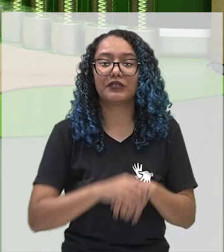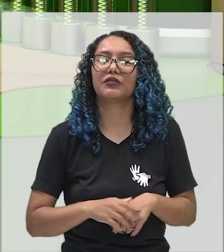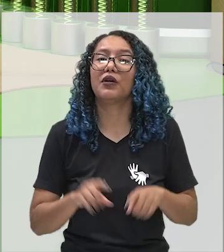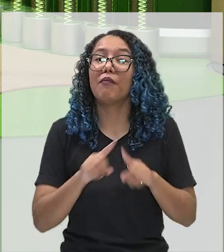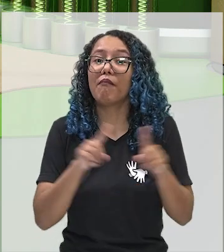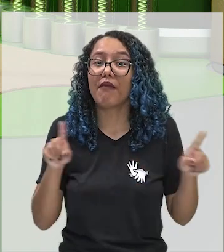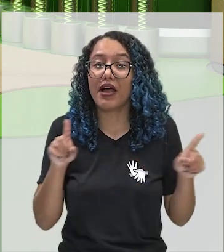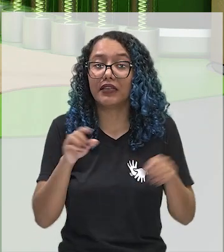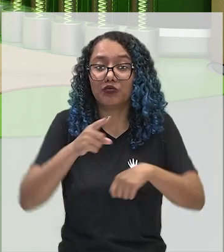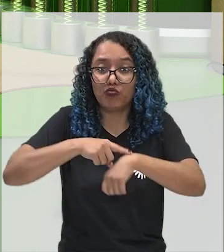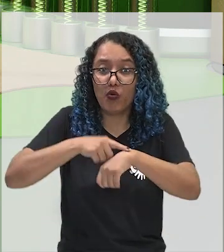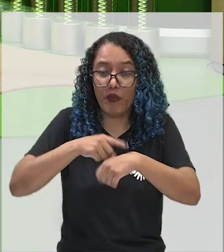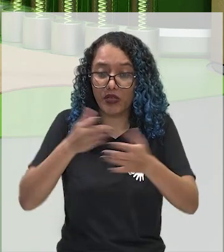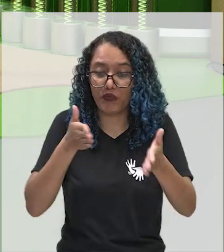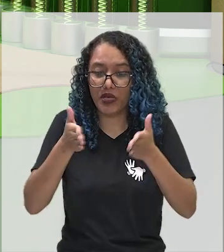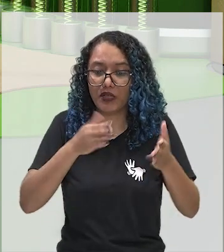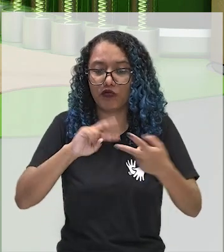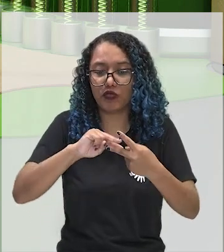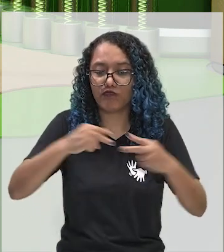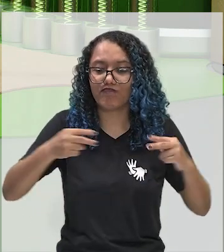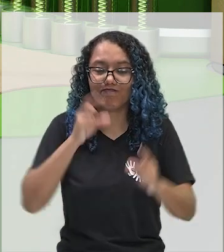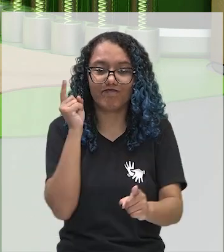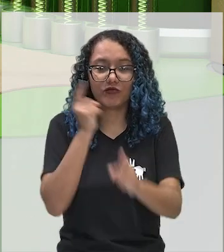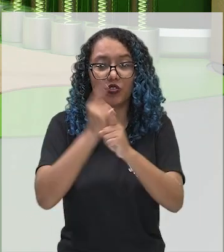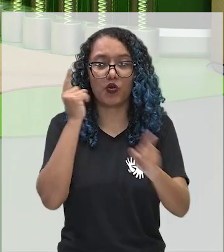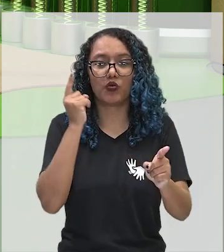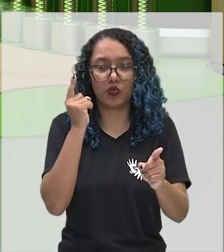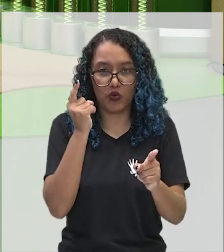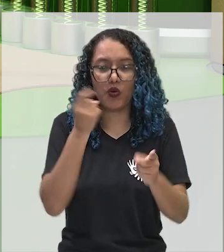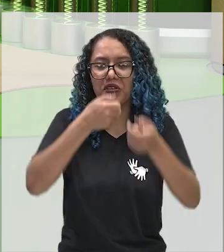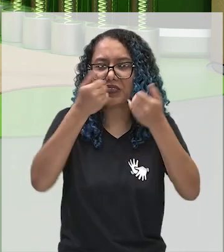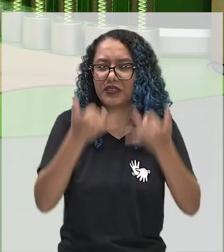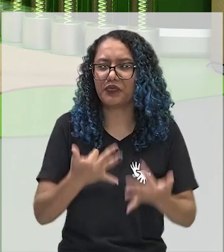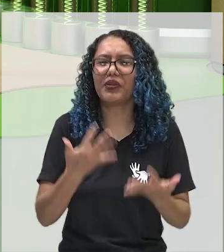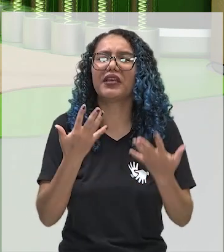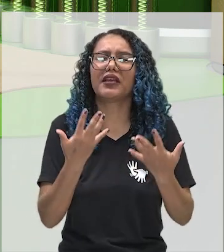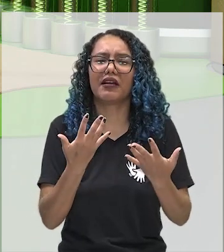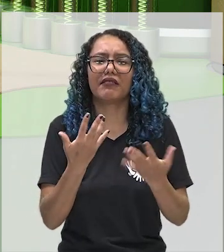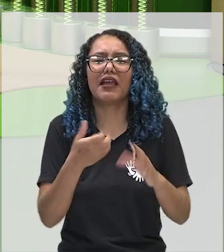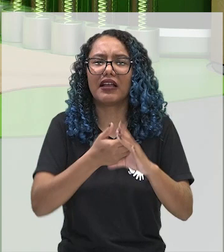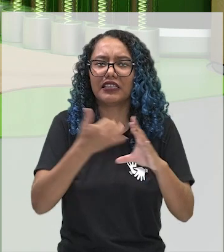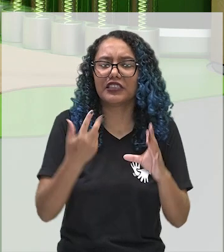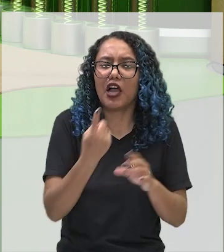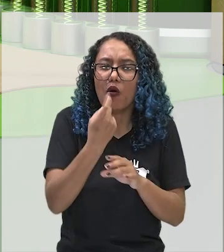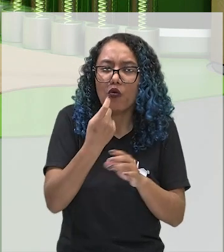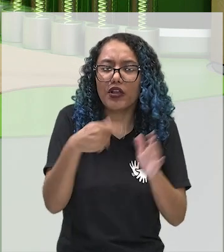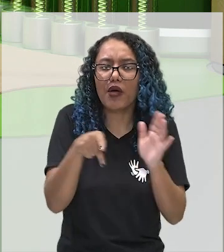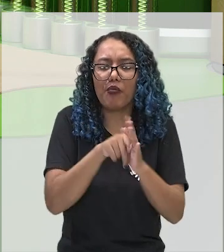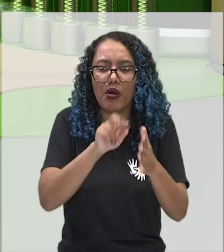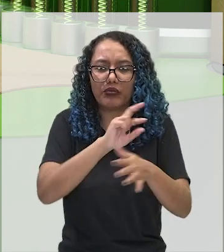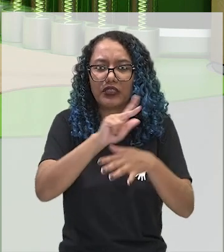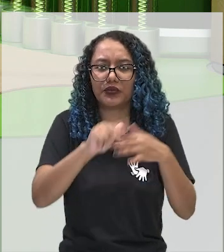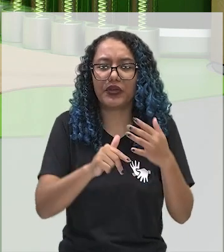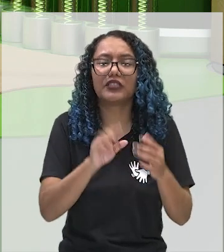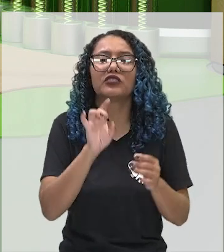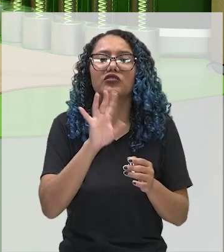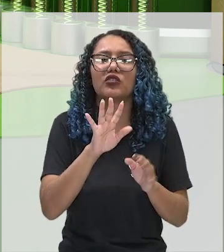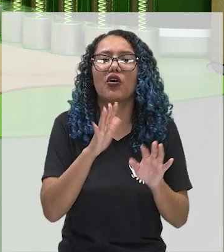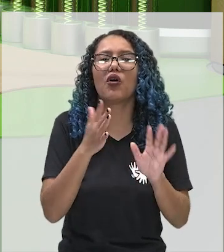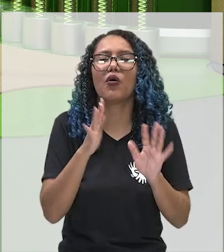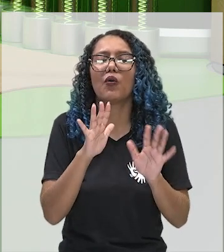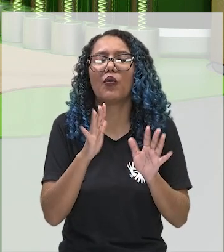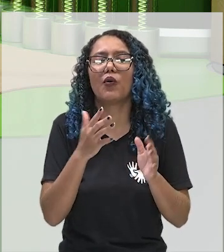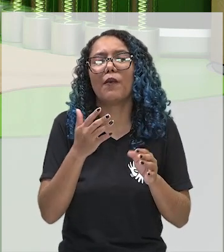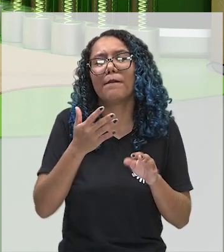DNA, que fala, né, sobre ali as informações únicas que aquele ser vivo tem, que aquela espécie tem, ele só foi descoberto